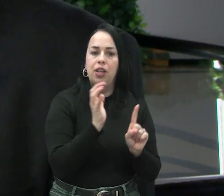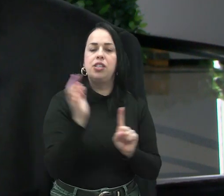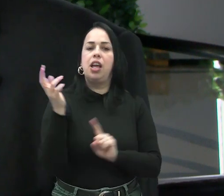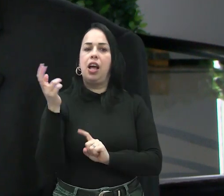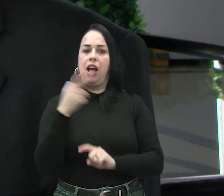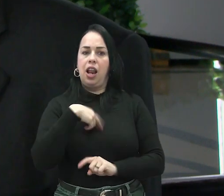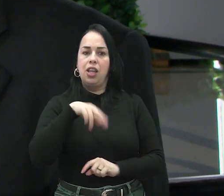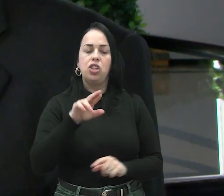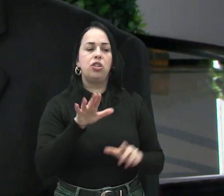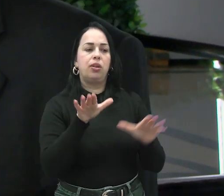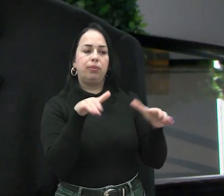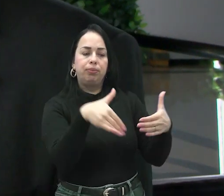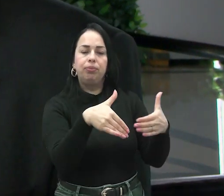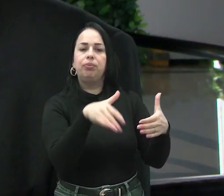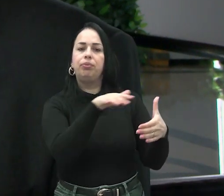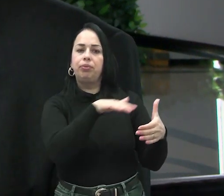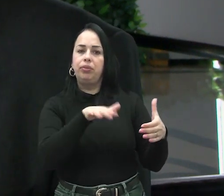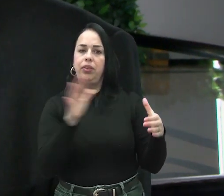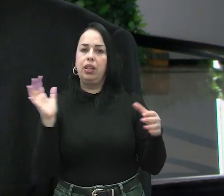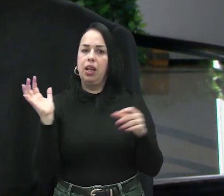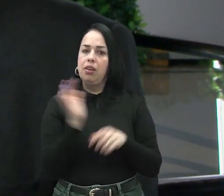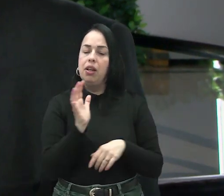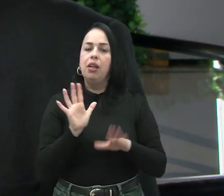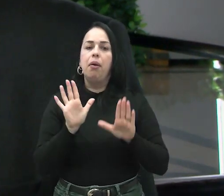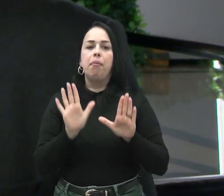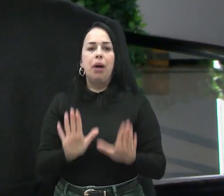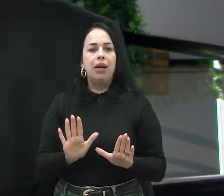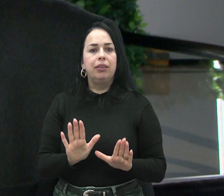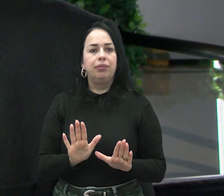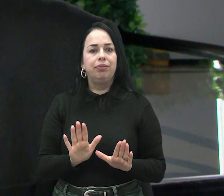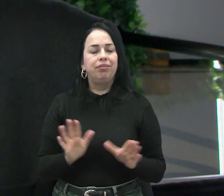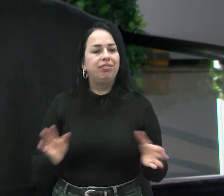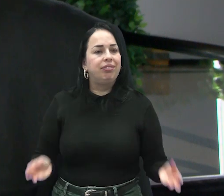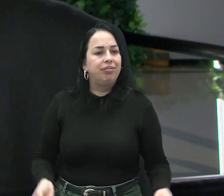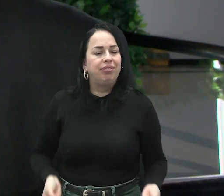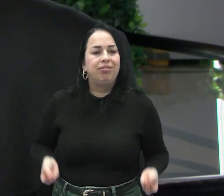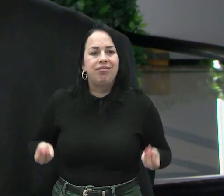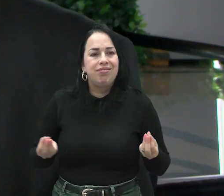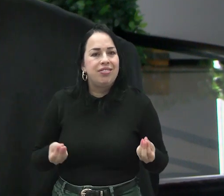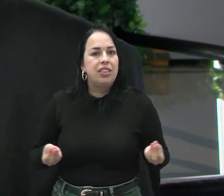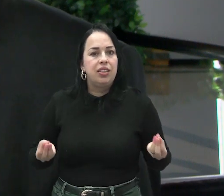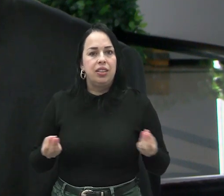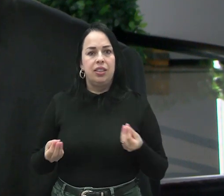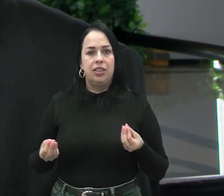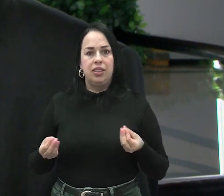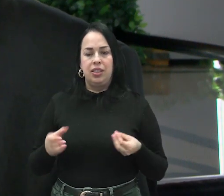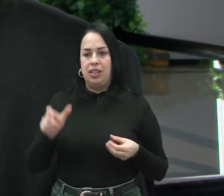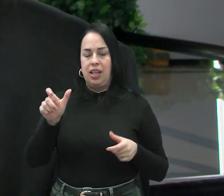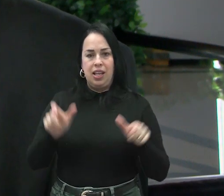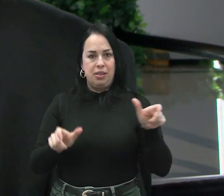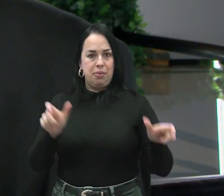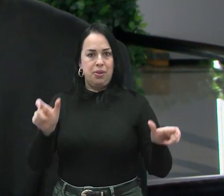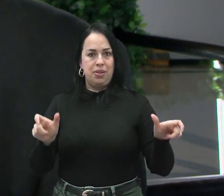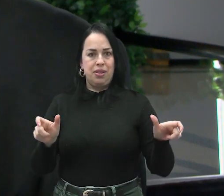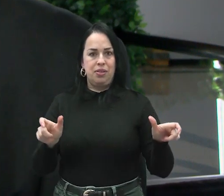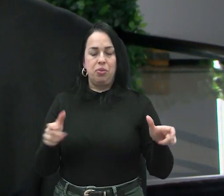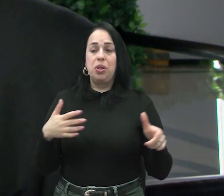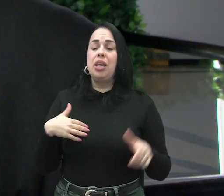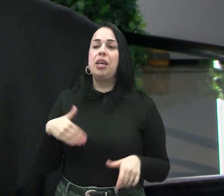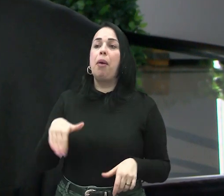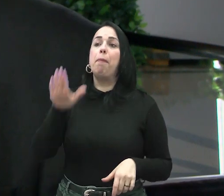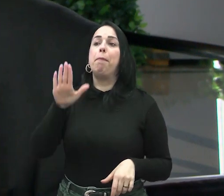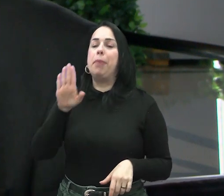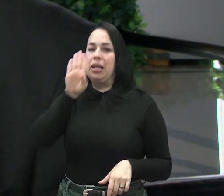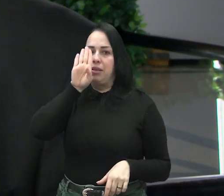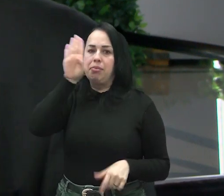as religiões, a vida na comunidade. A grande questão é quando você perde o sentido das pessoas discutir o